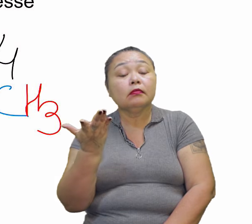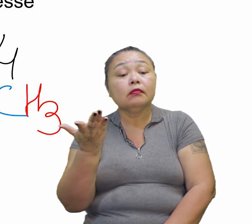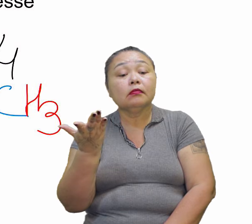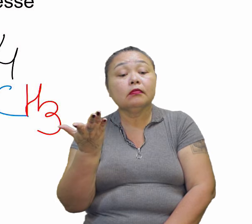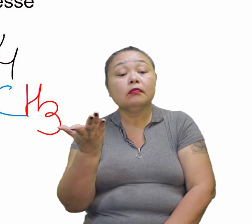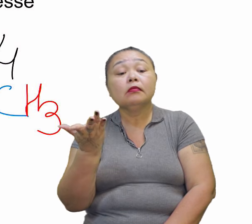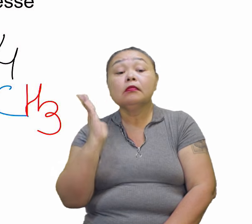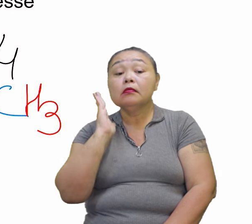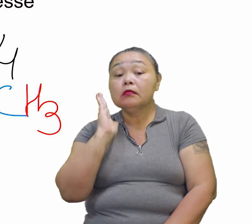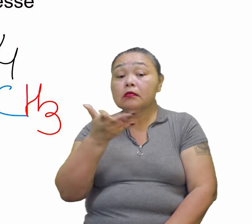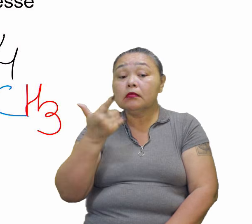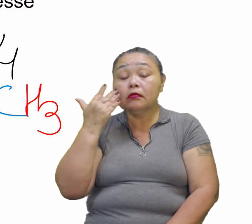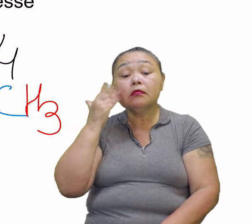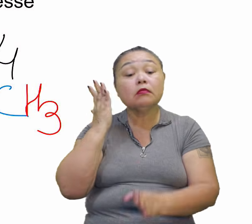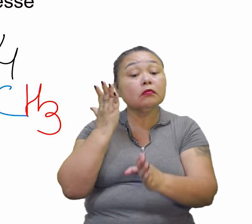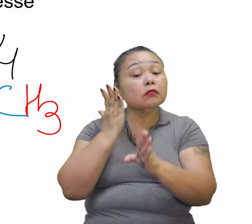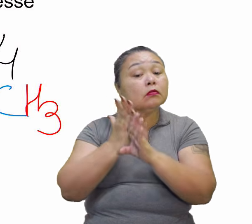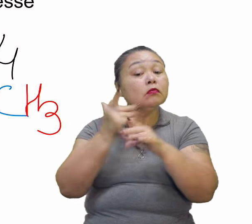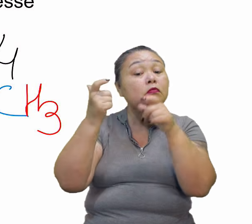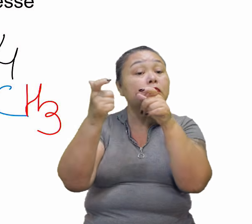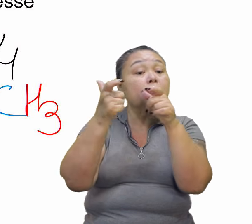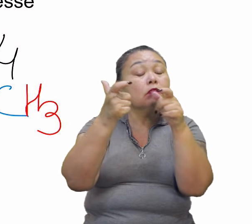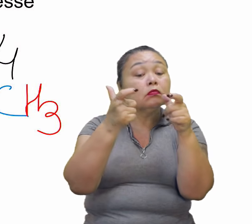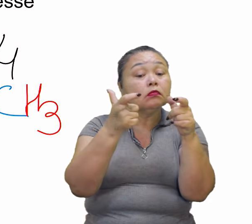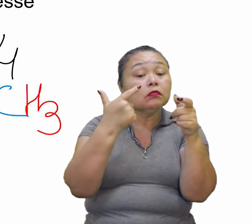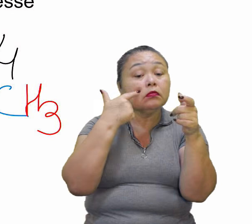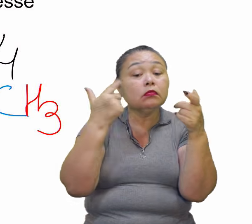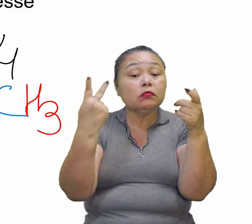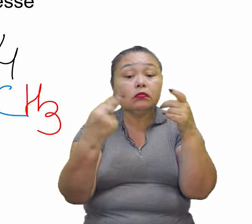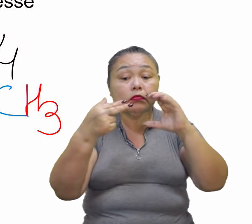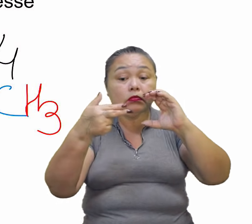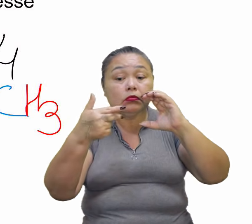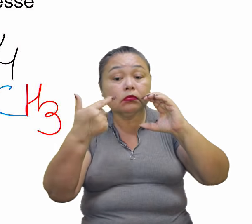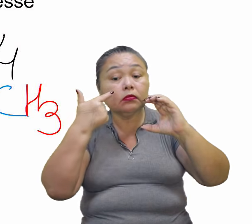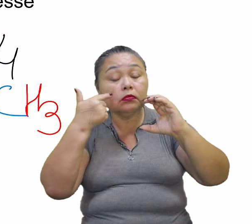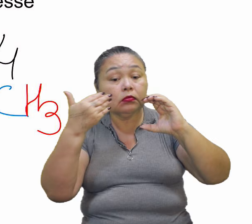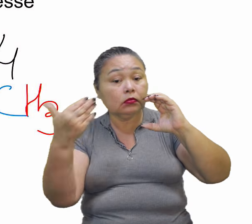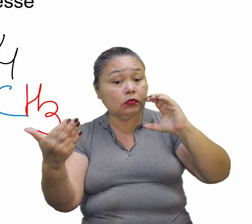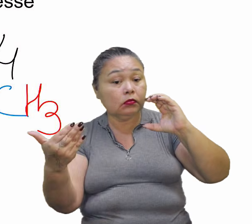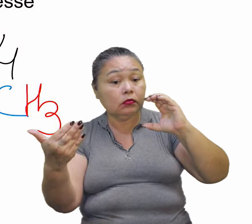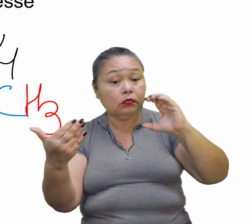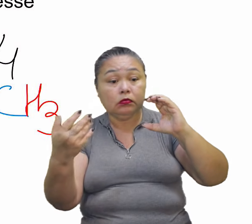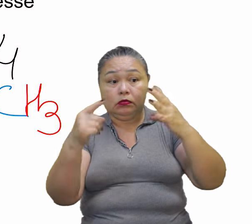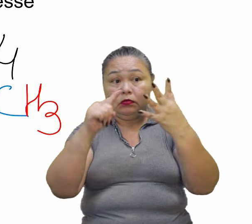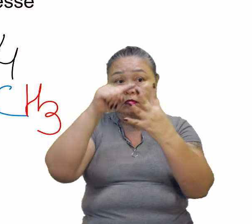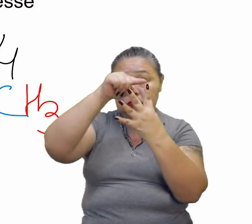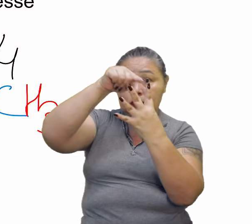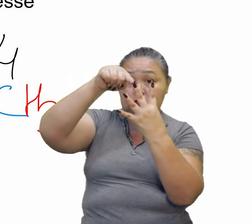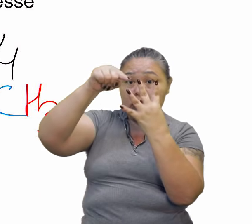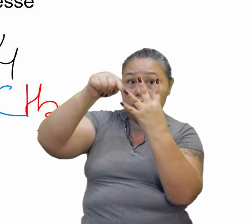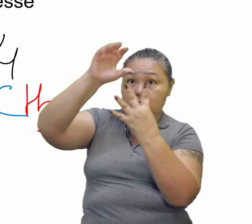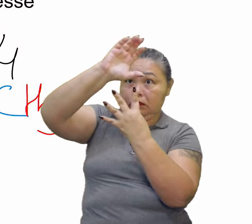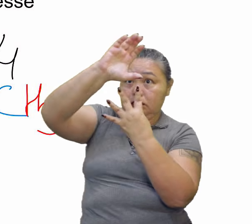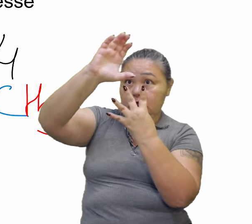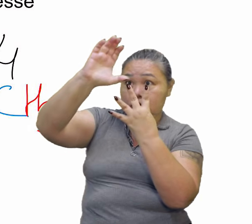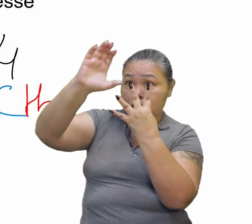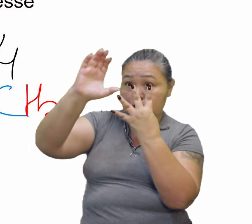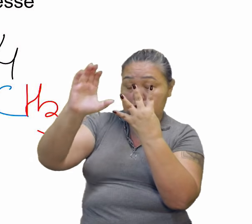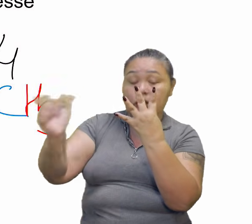lá. Já identifiquei onde está a minha ligação dupla e já vi que tem 4 átomos de